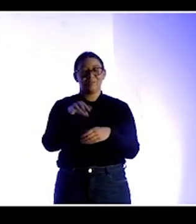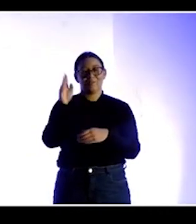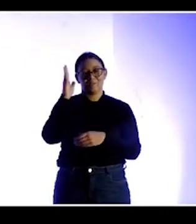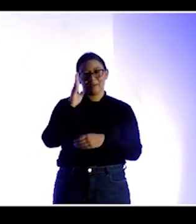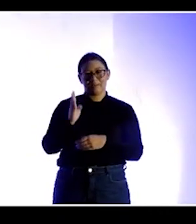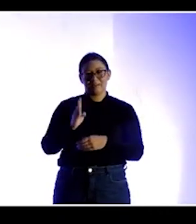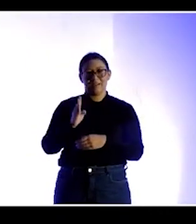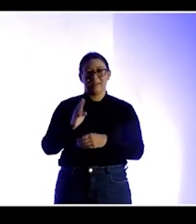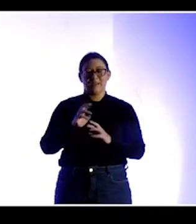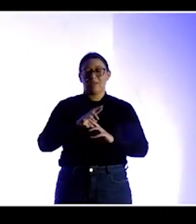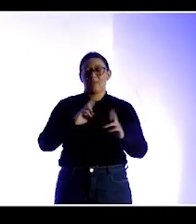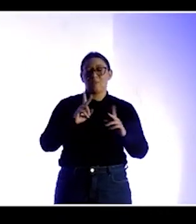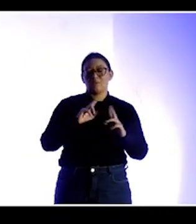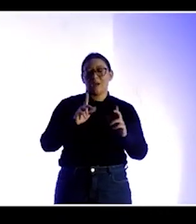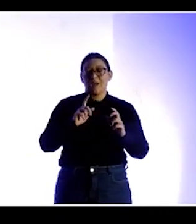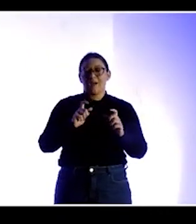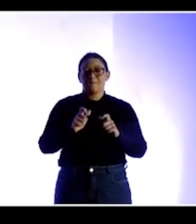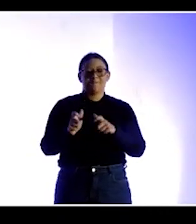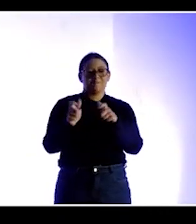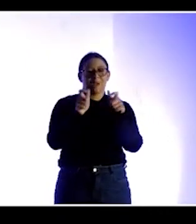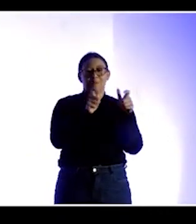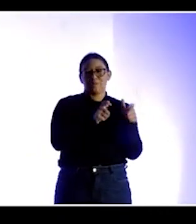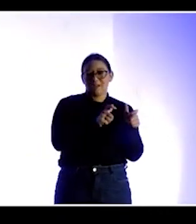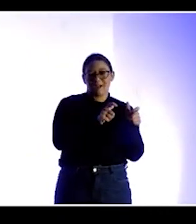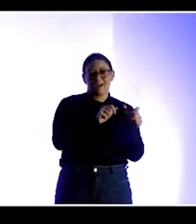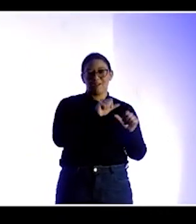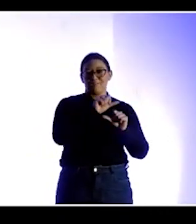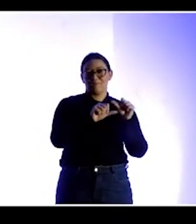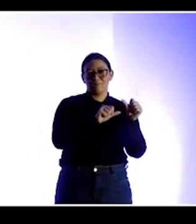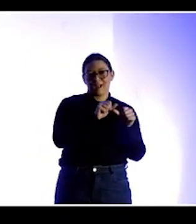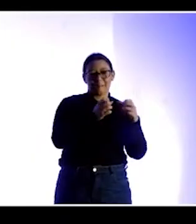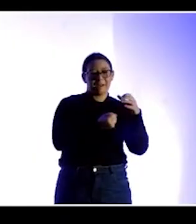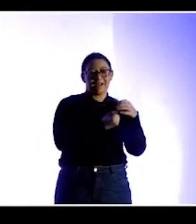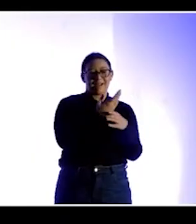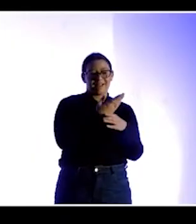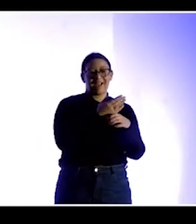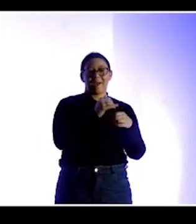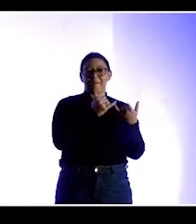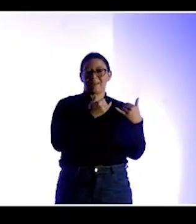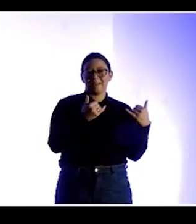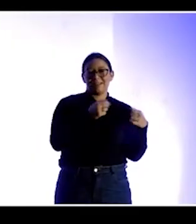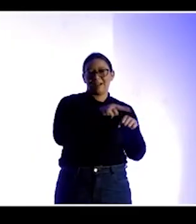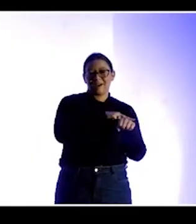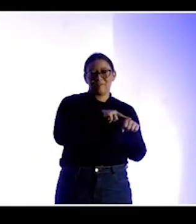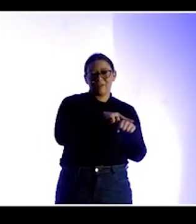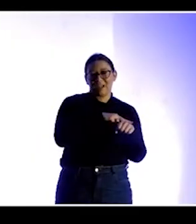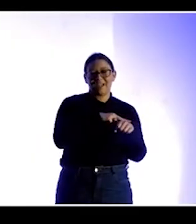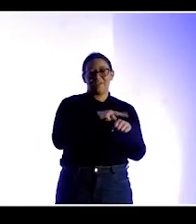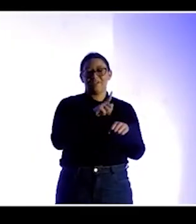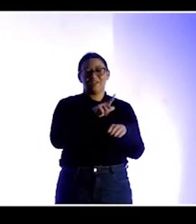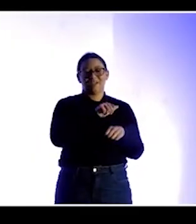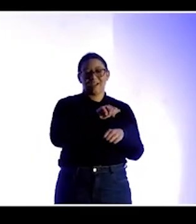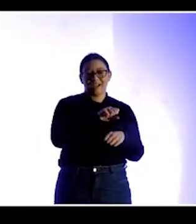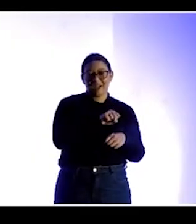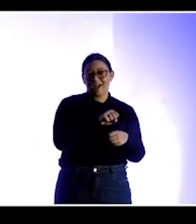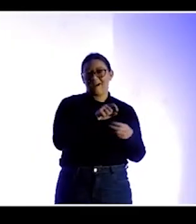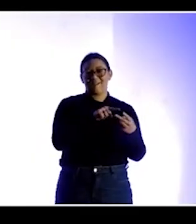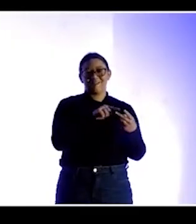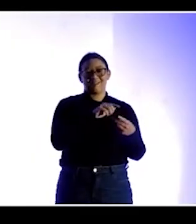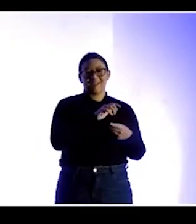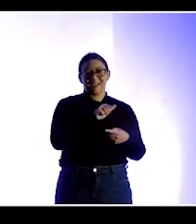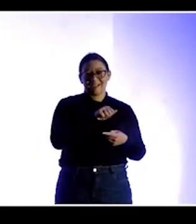Eu não posso deslocar energia de Itaipu para fazer hidrogênio verde e eu vou precisar botar uma térmica a gás, por exemplo, ou a carvão, ou qualquer